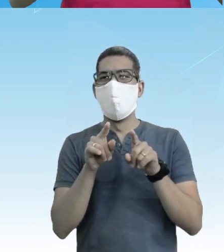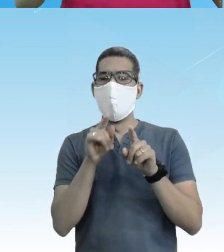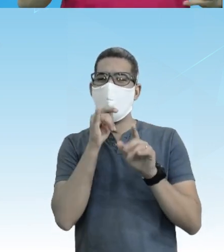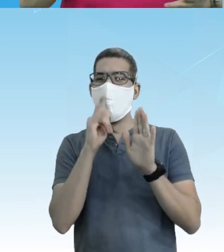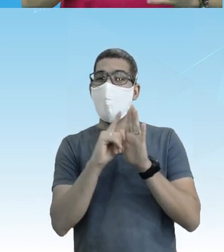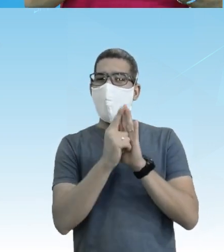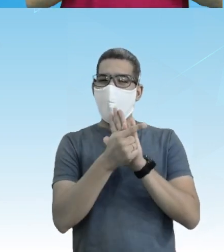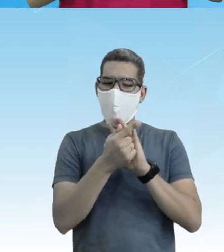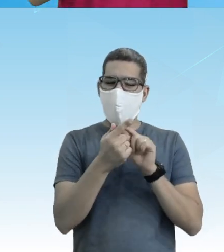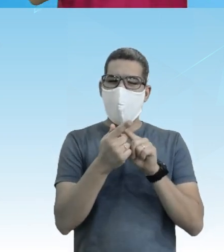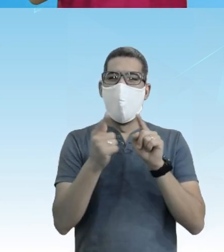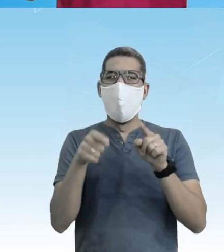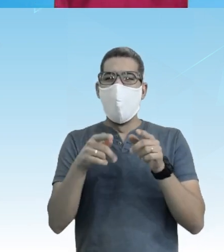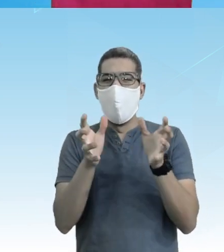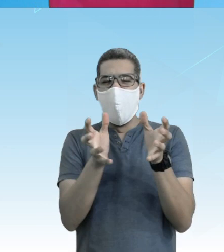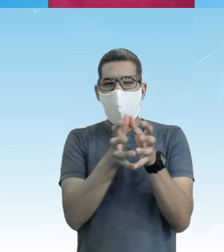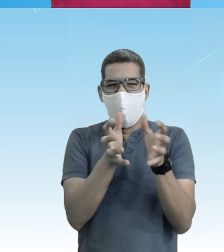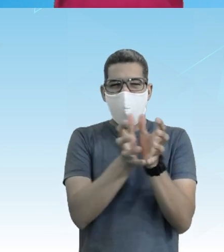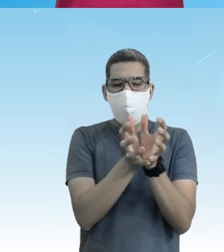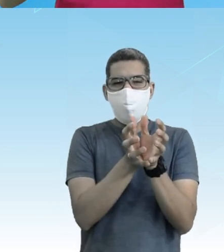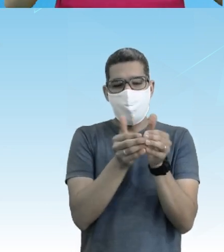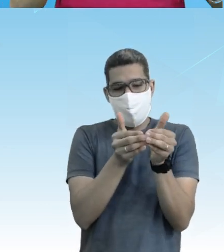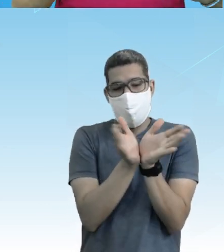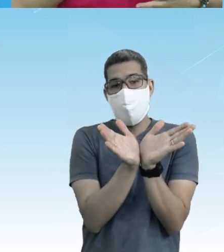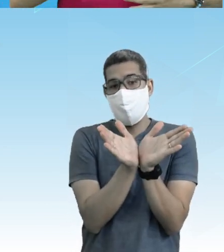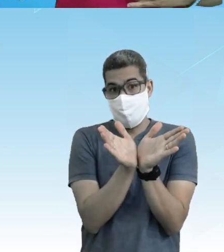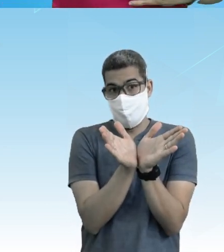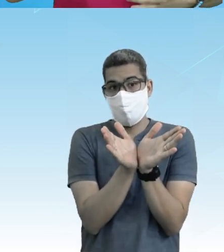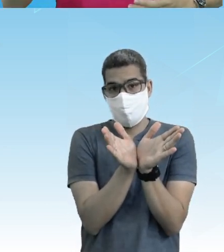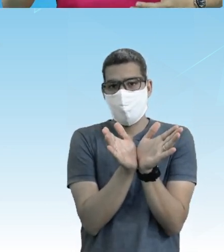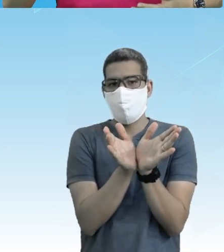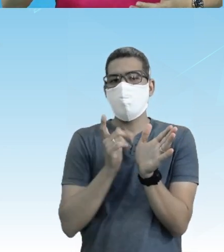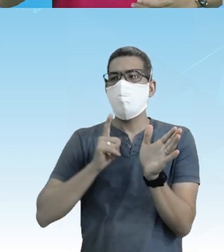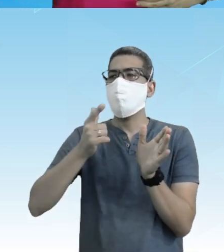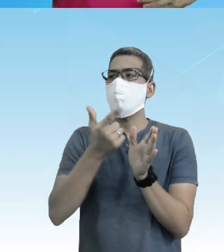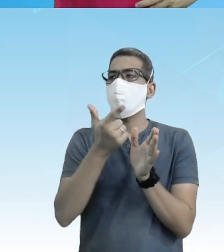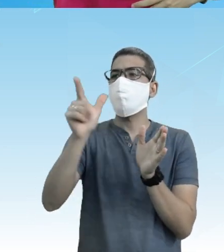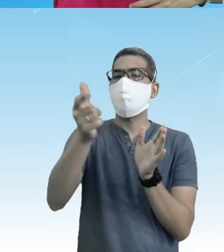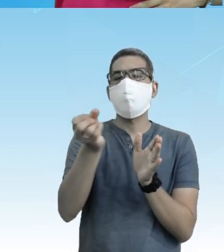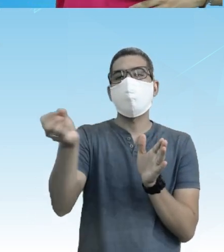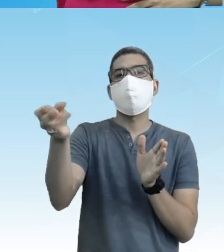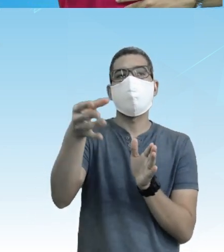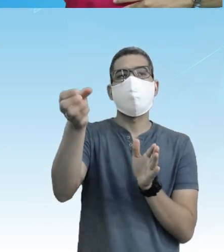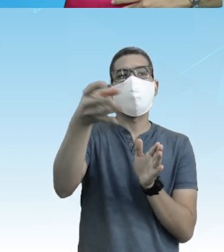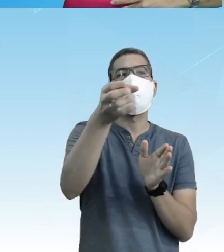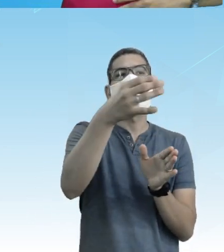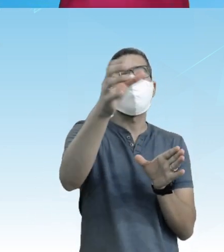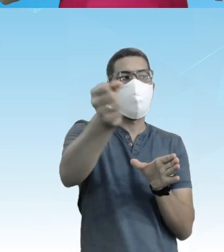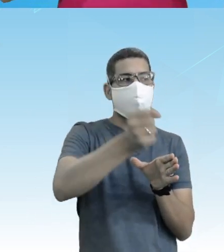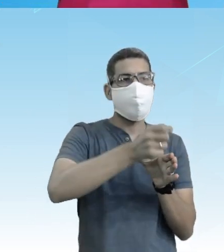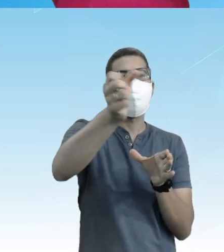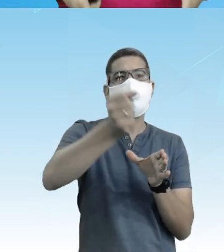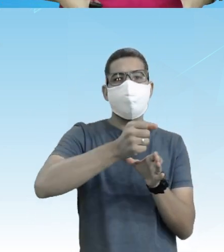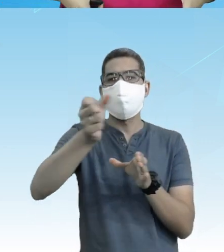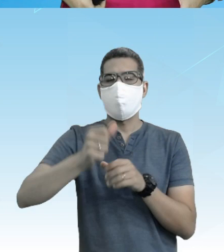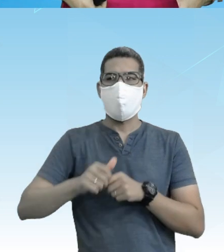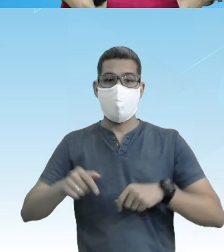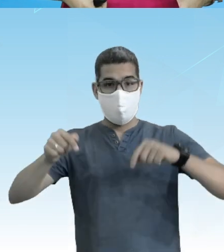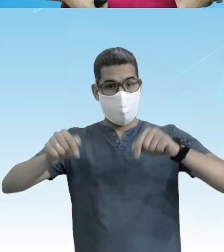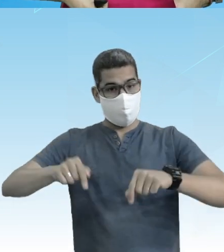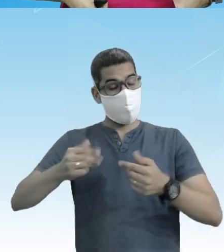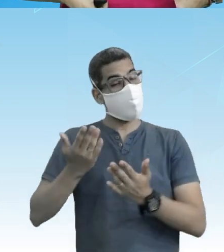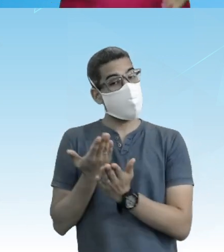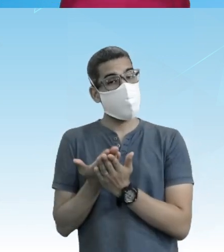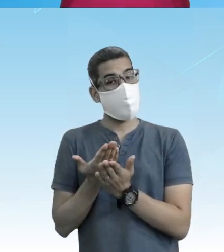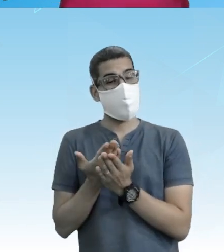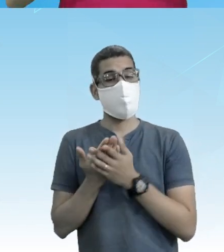uma categoria aberta, sempre surgem novos, é uma categoria grande. E a de hoje, na aula